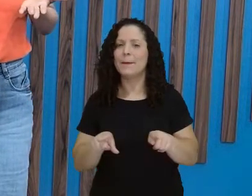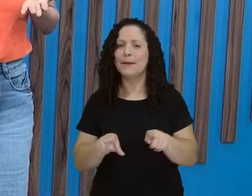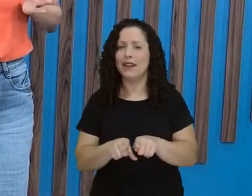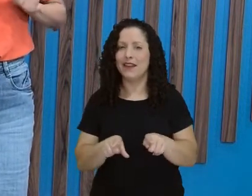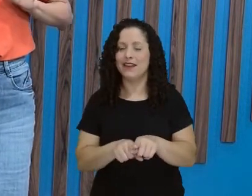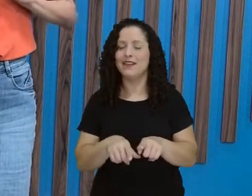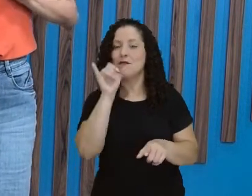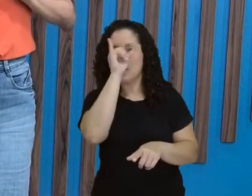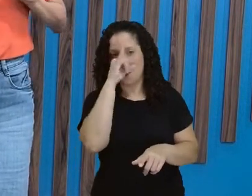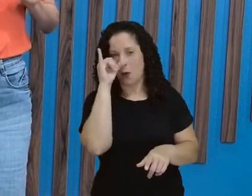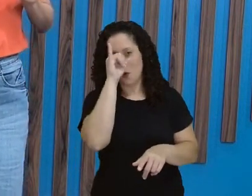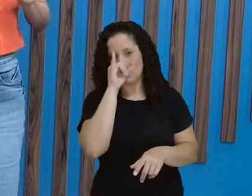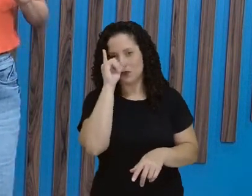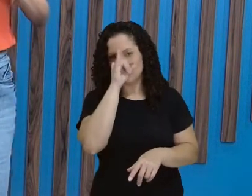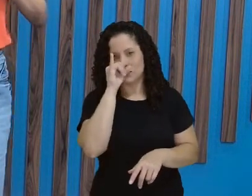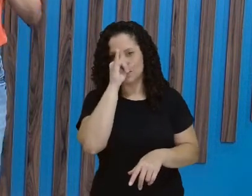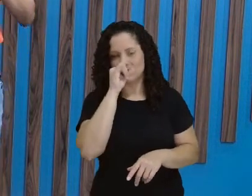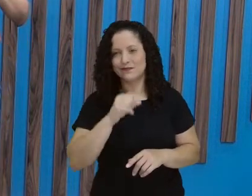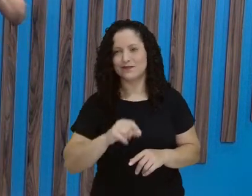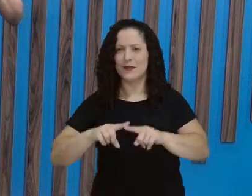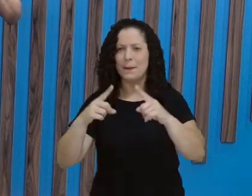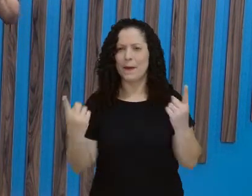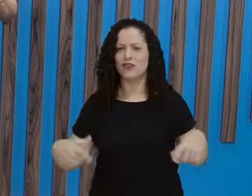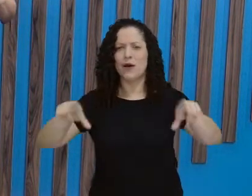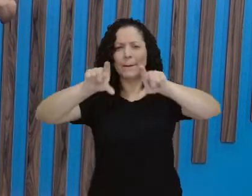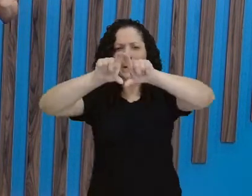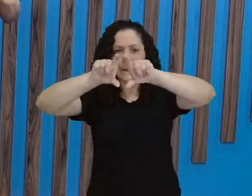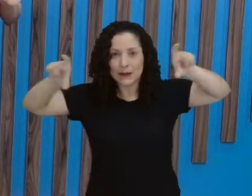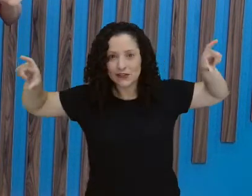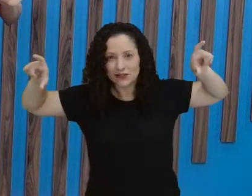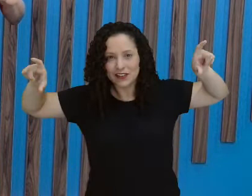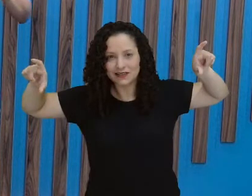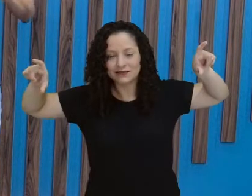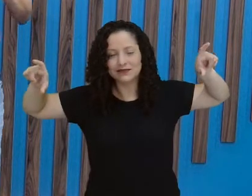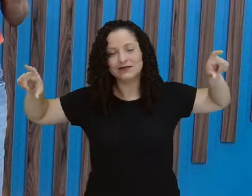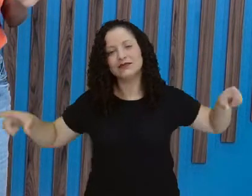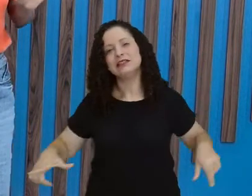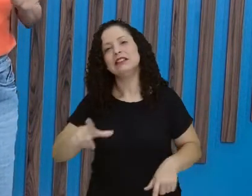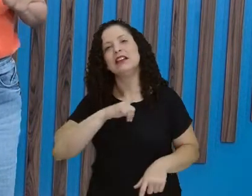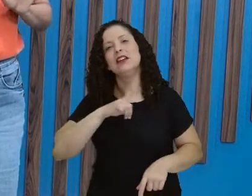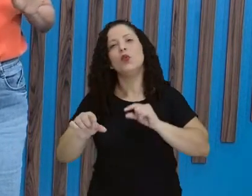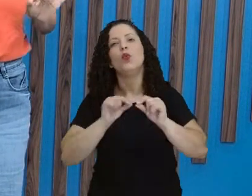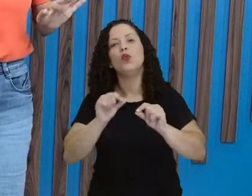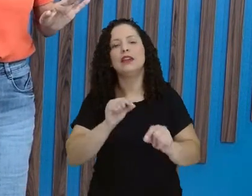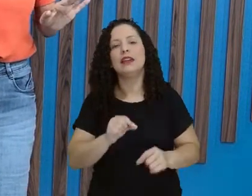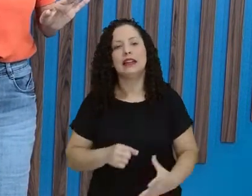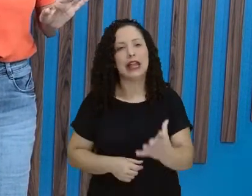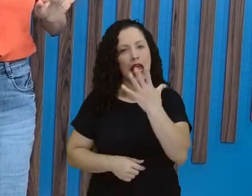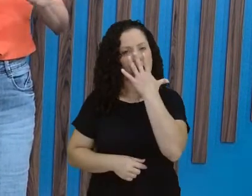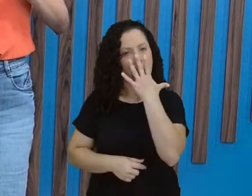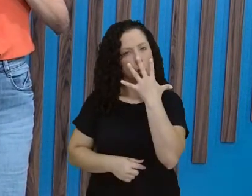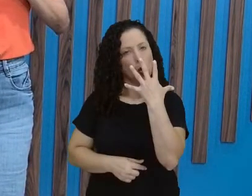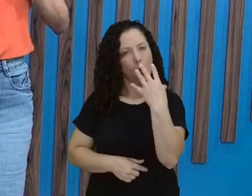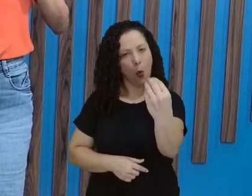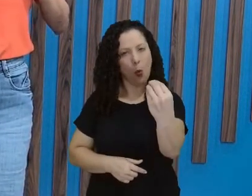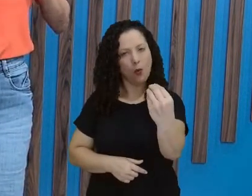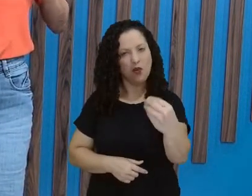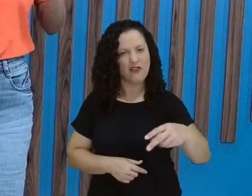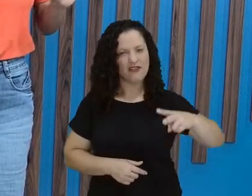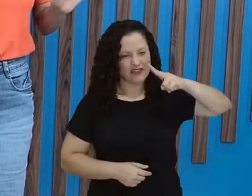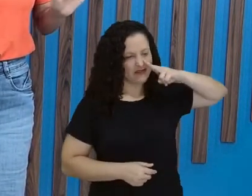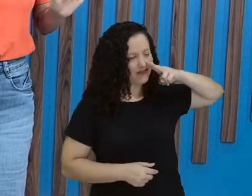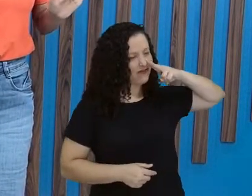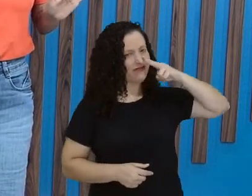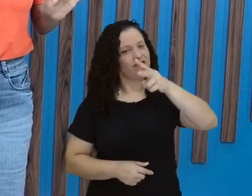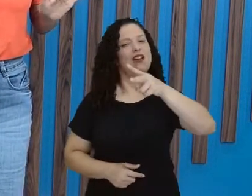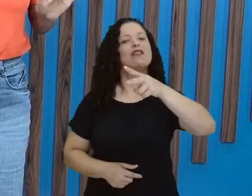porcos. Vê só a manchete que eu tenho aí nesse jornal. Lobo feroz. Logo de